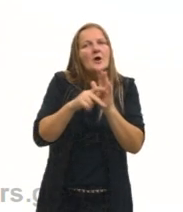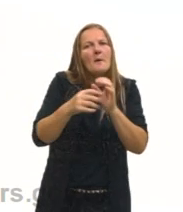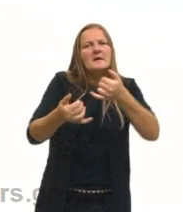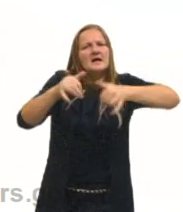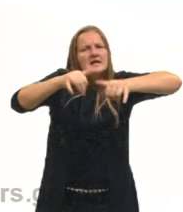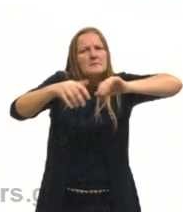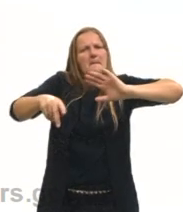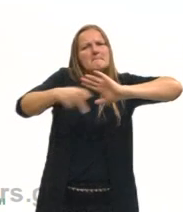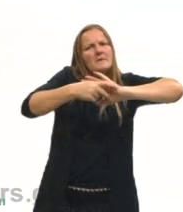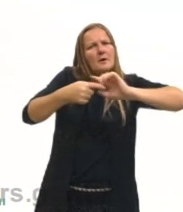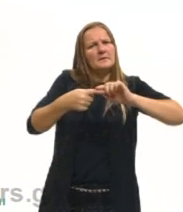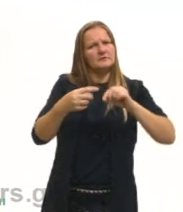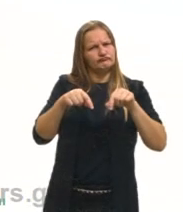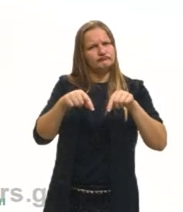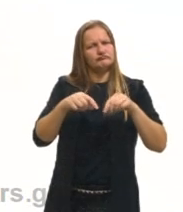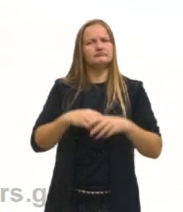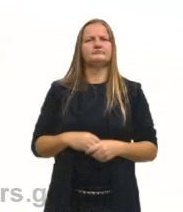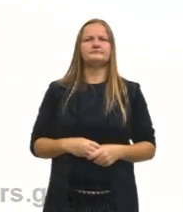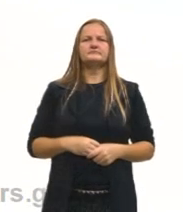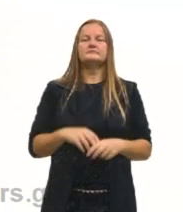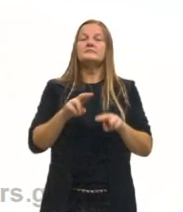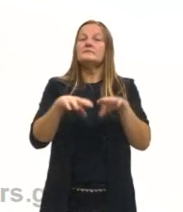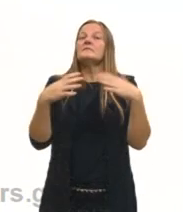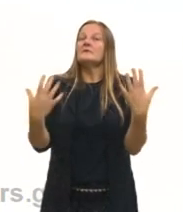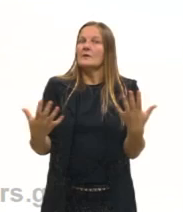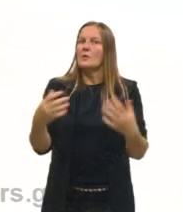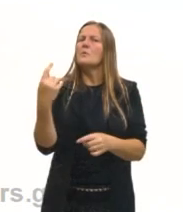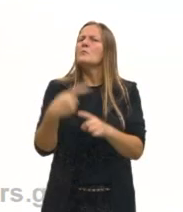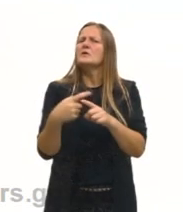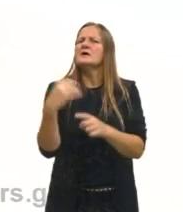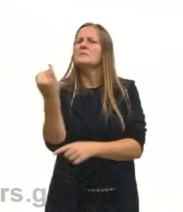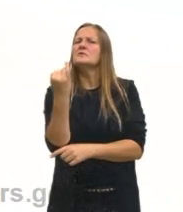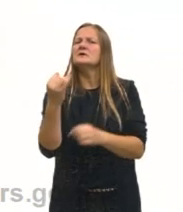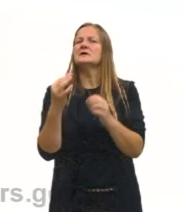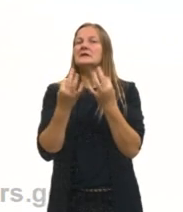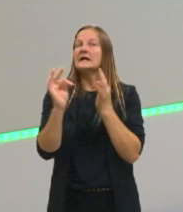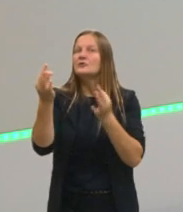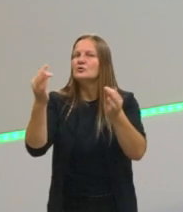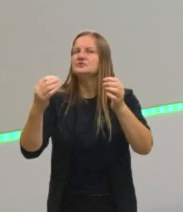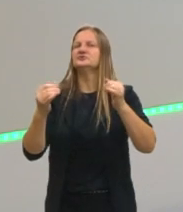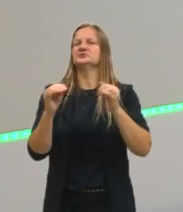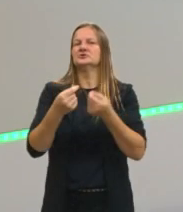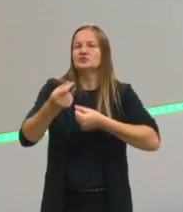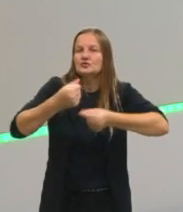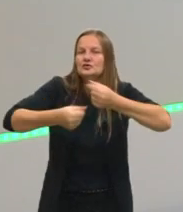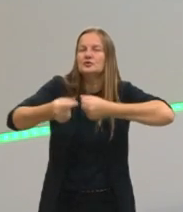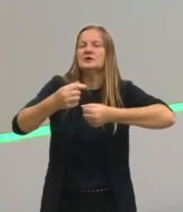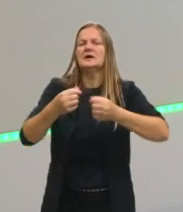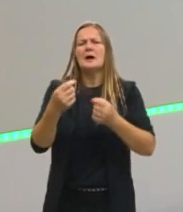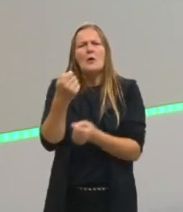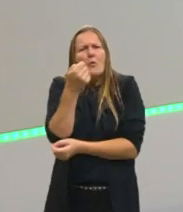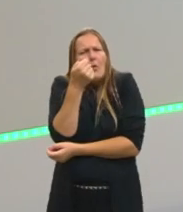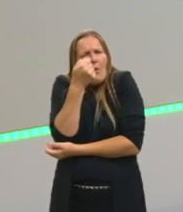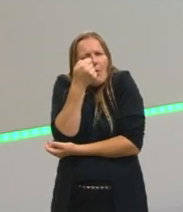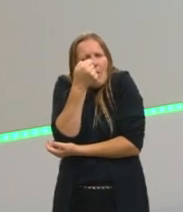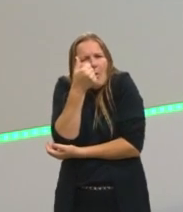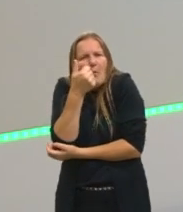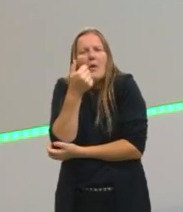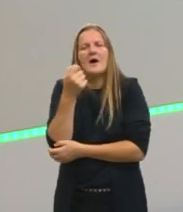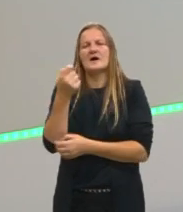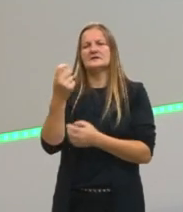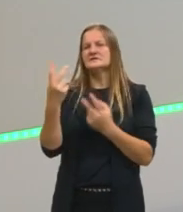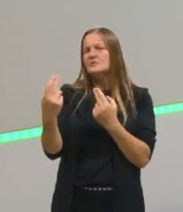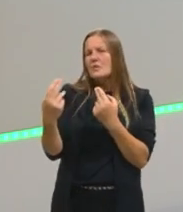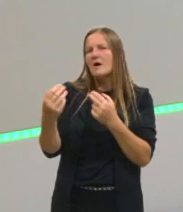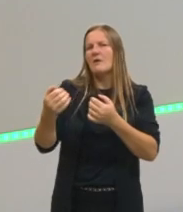como nós dois bom então a importância econômica e tecnológica desses elementos pela similaridade de suas propriedades químicas